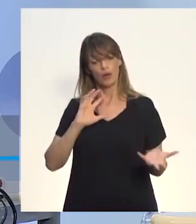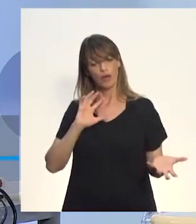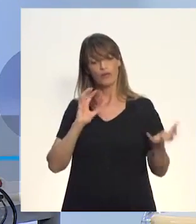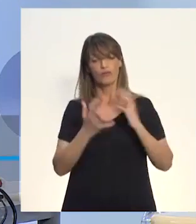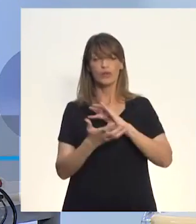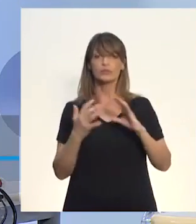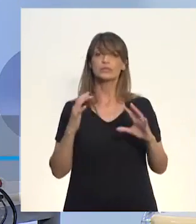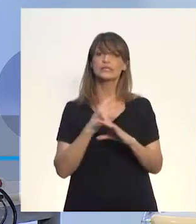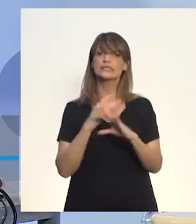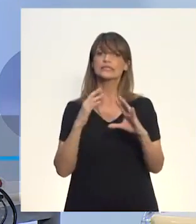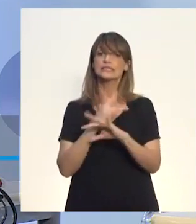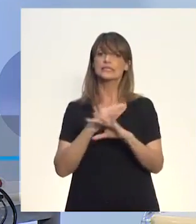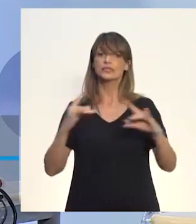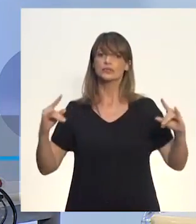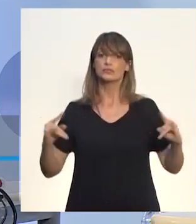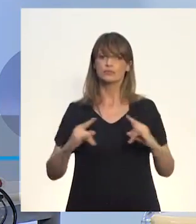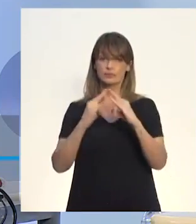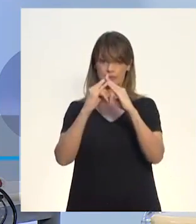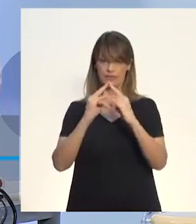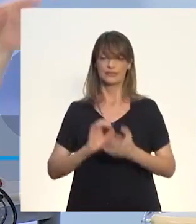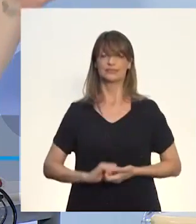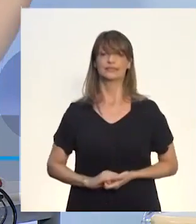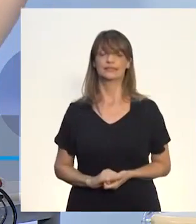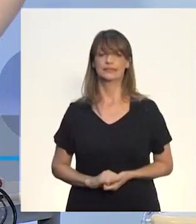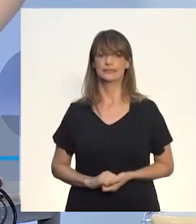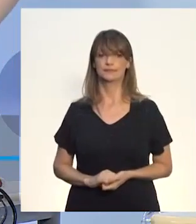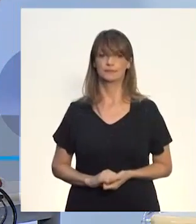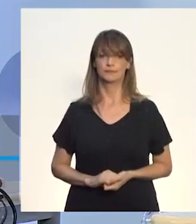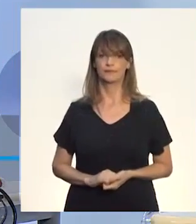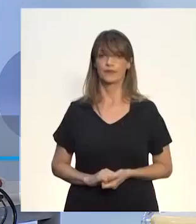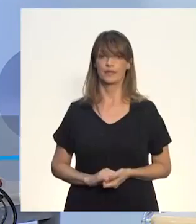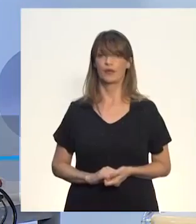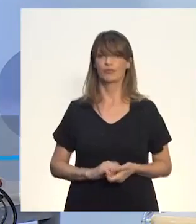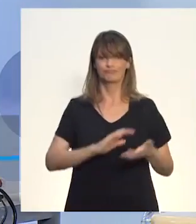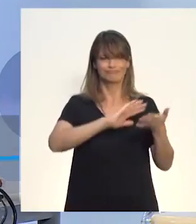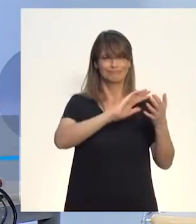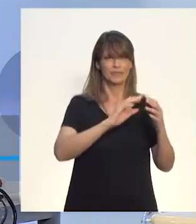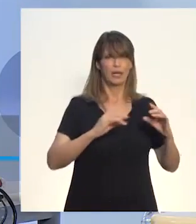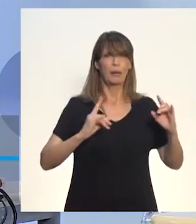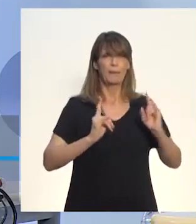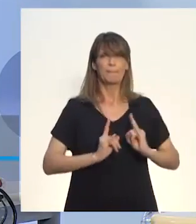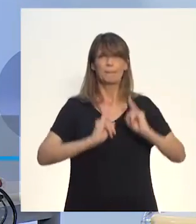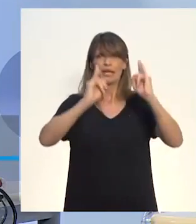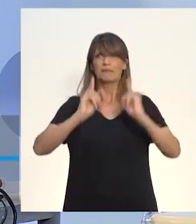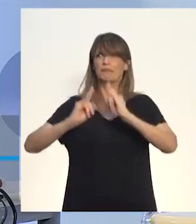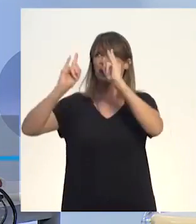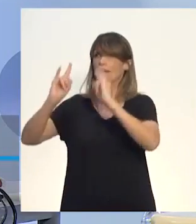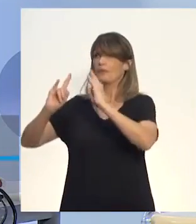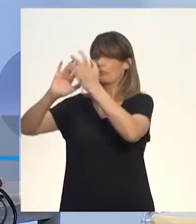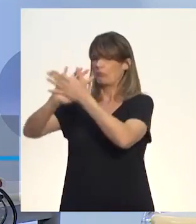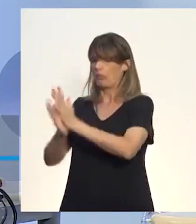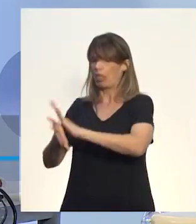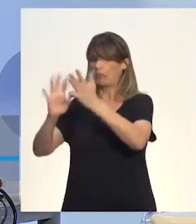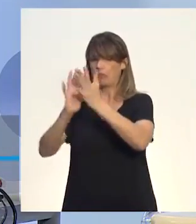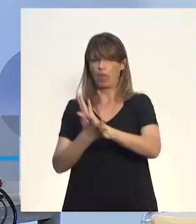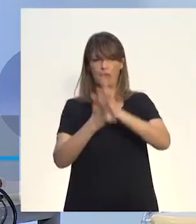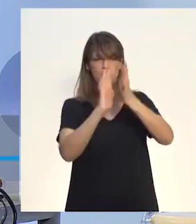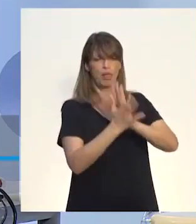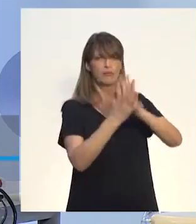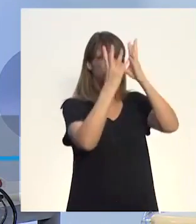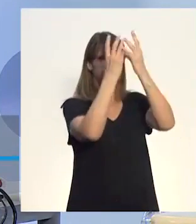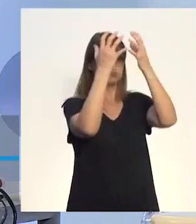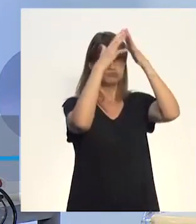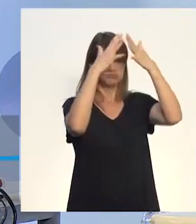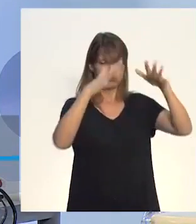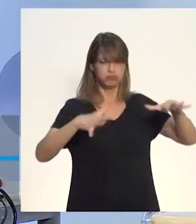urbanas de Paris, em que, assim, gente, eles saem demolindo um monte de coisa, porque, naquela época, Paris